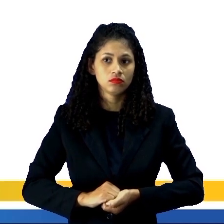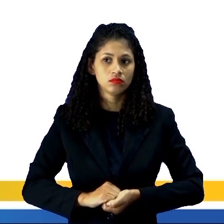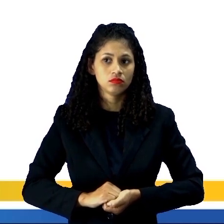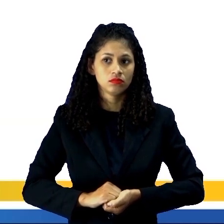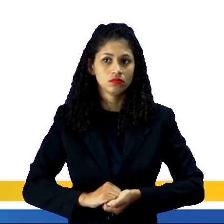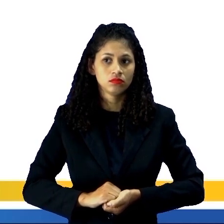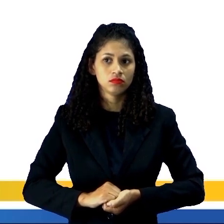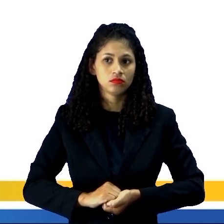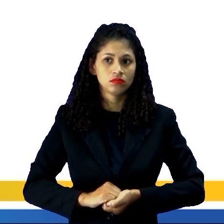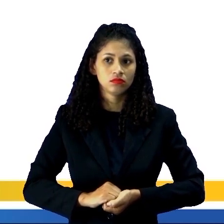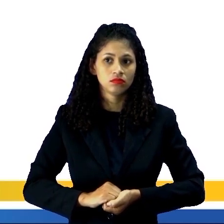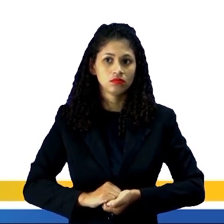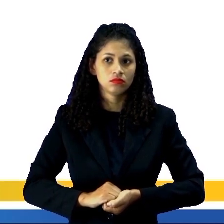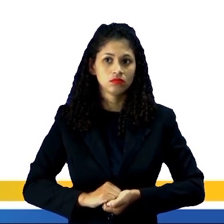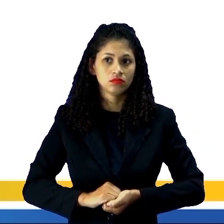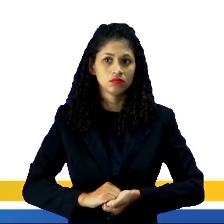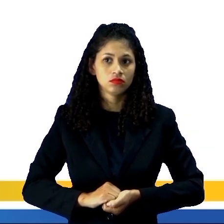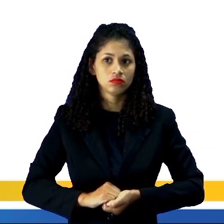Shakespeare.